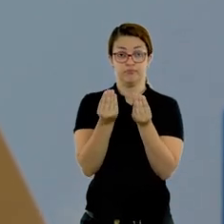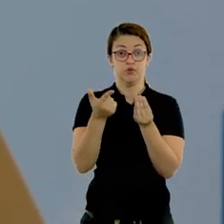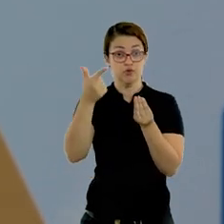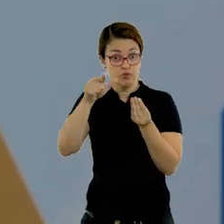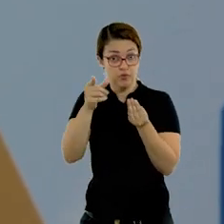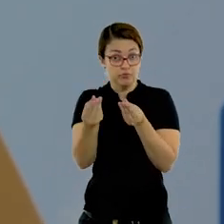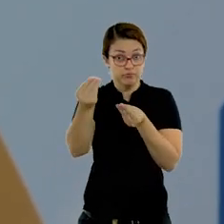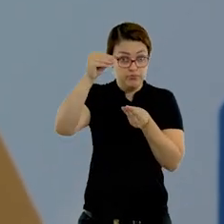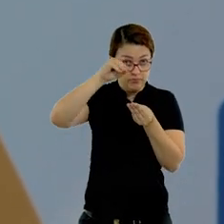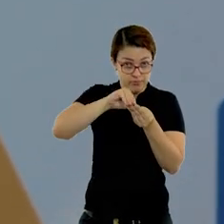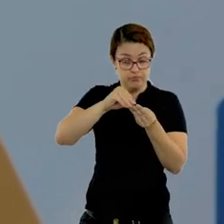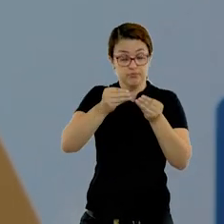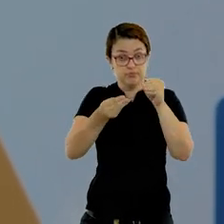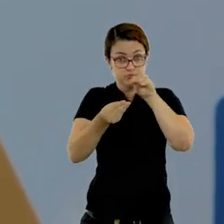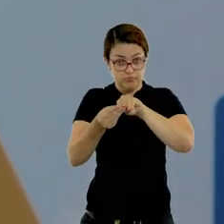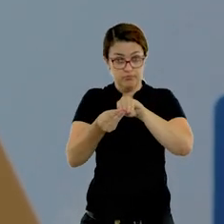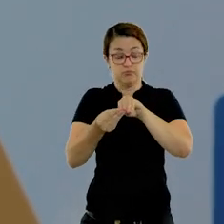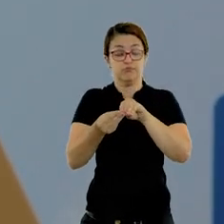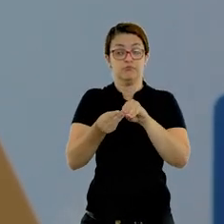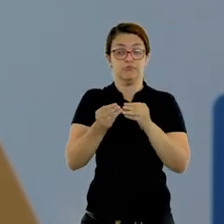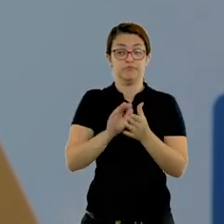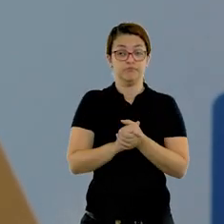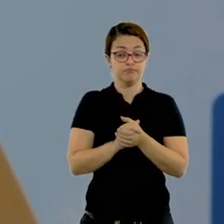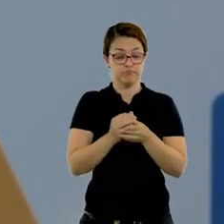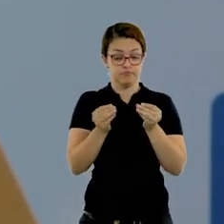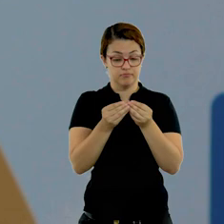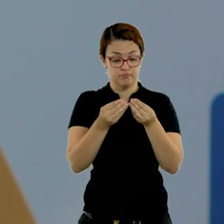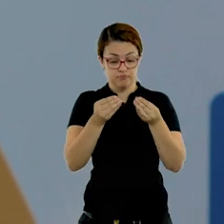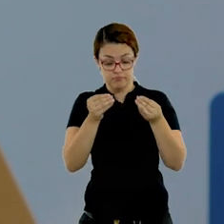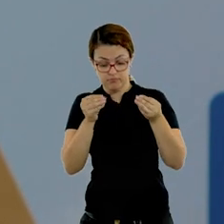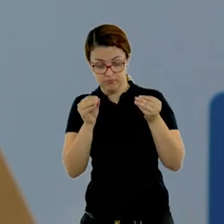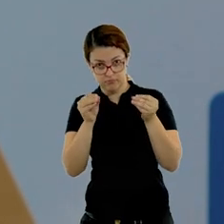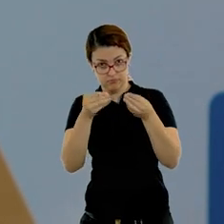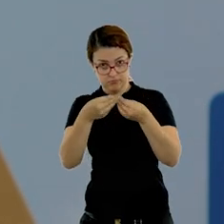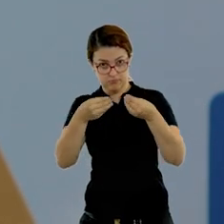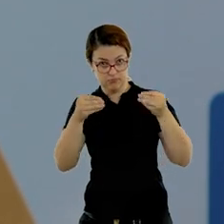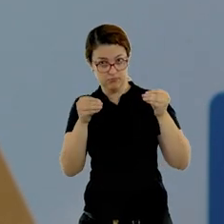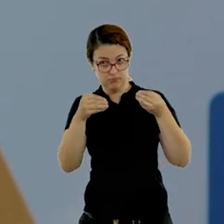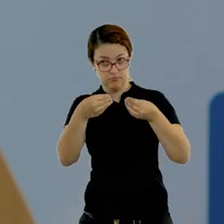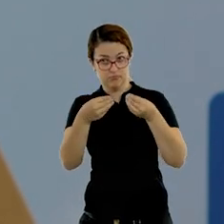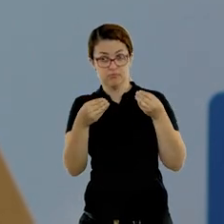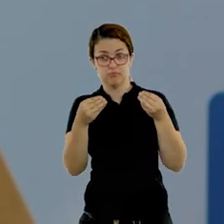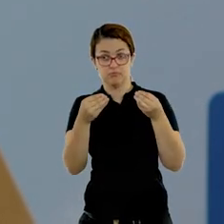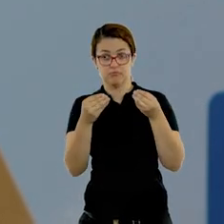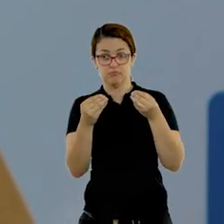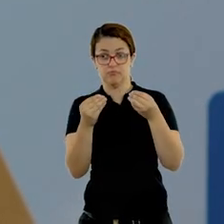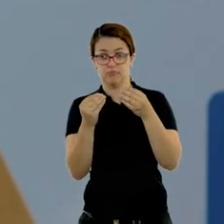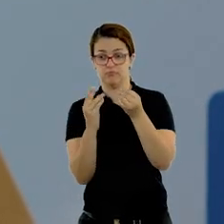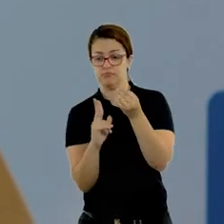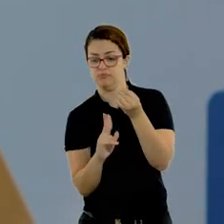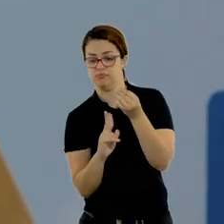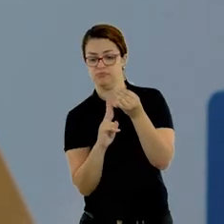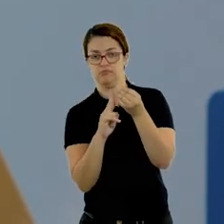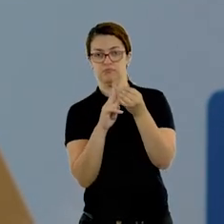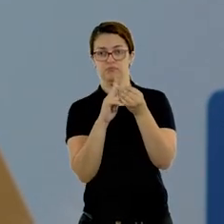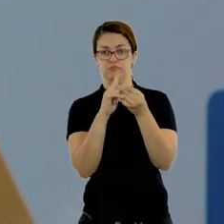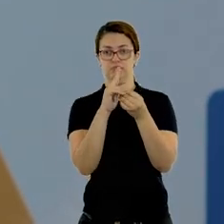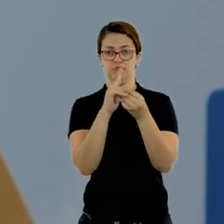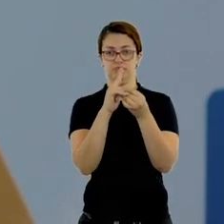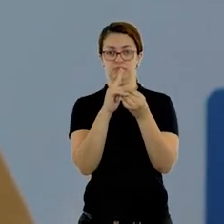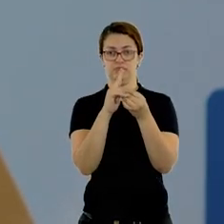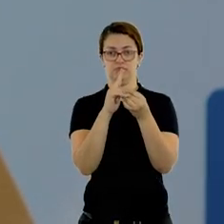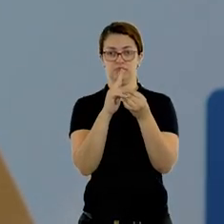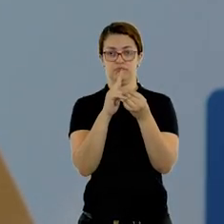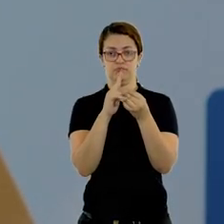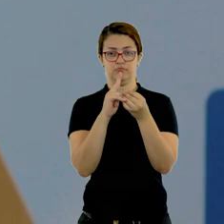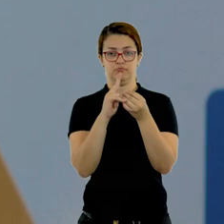e dobrei novamente, ok? Vocês vão perceber que tem um lado que ficou aberto, certo? Pega a tesoura e recorta o outro lado,